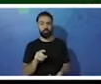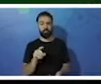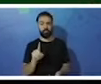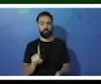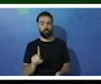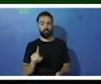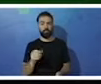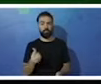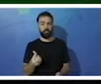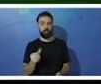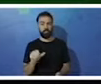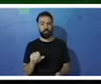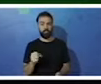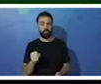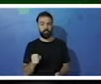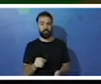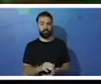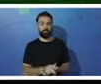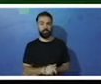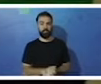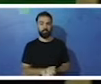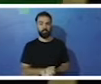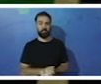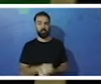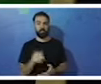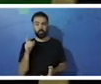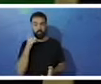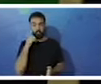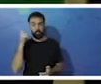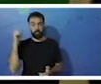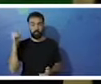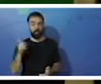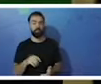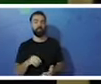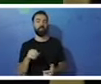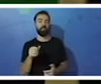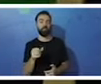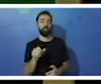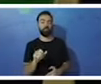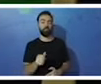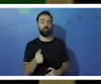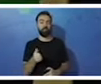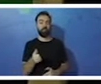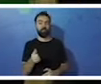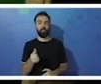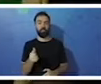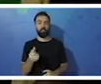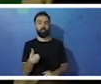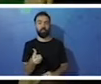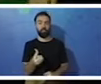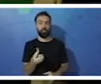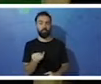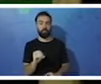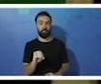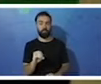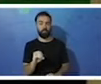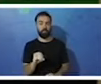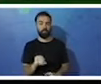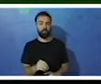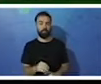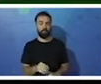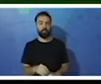acompanhar com bastante atenção. Lá na página 160, unidade